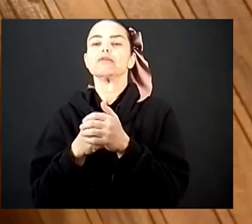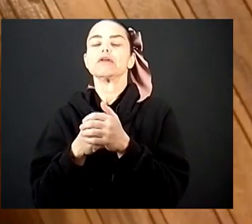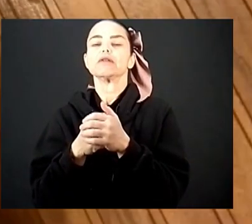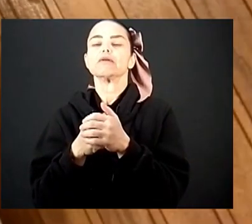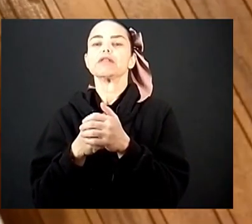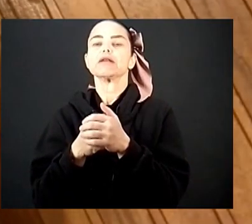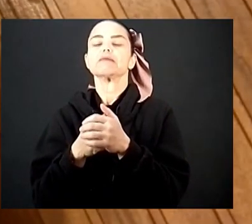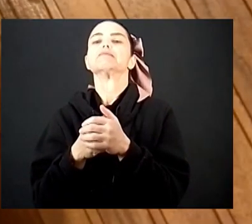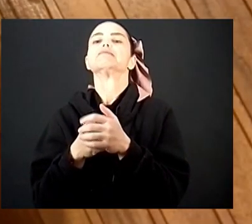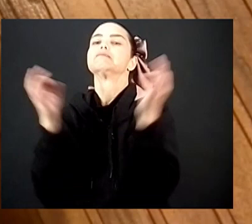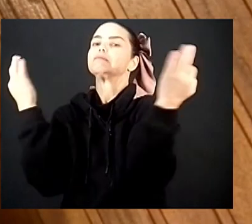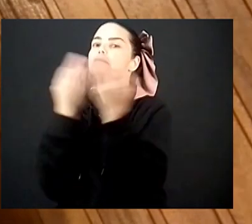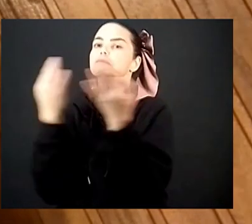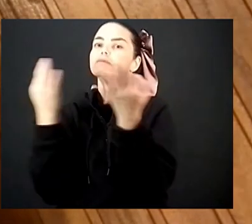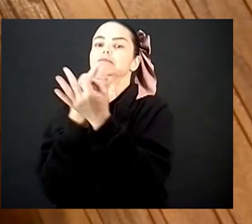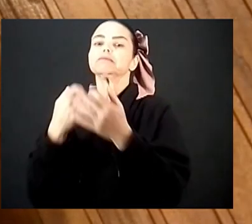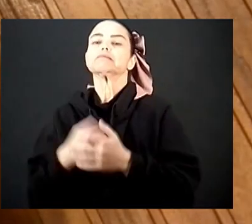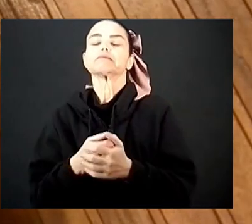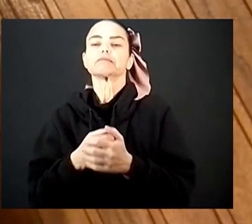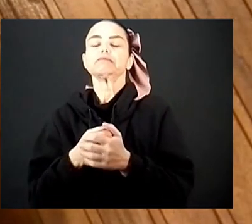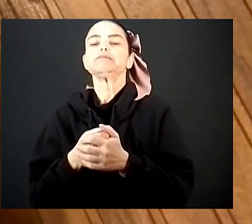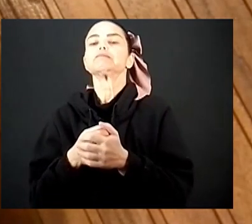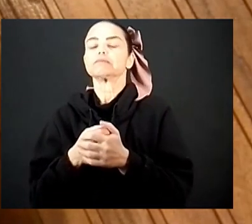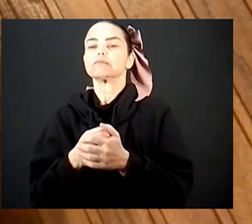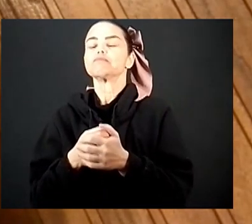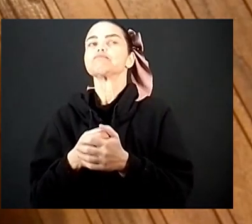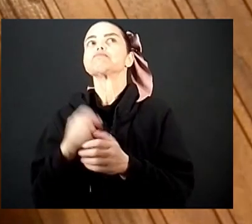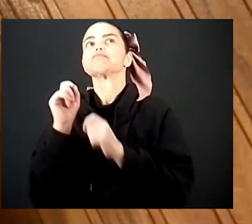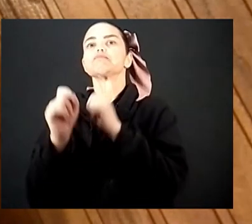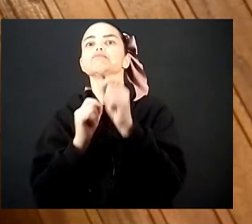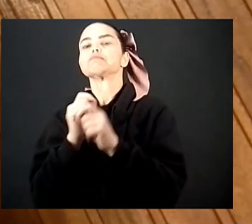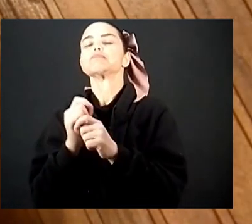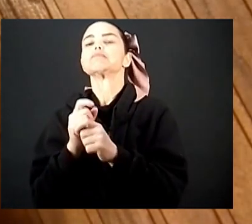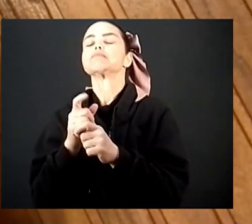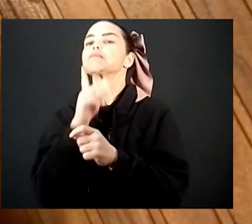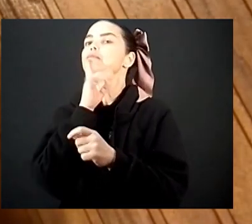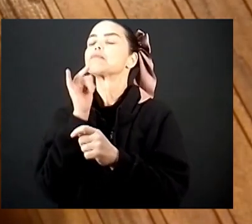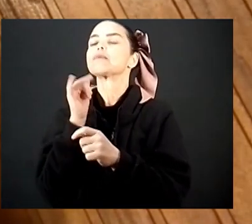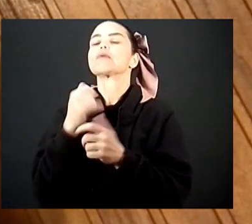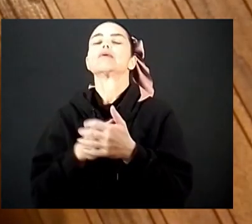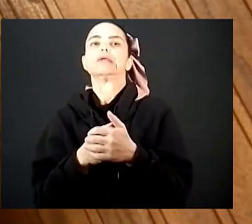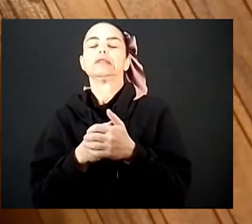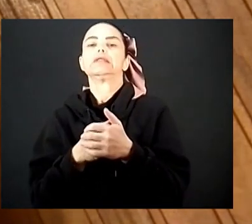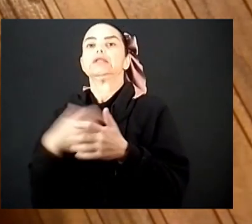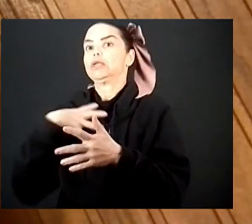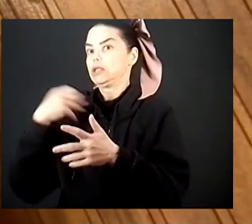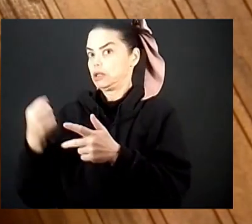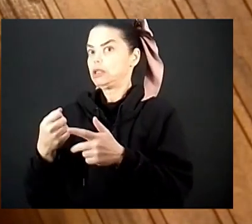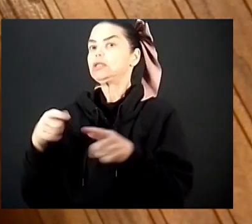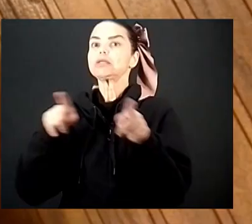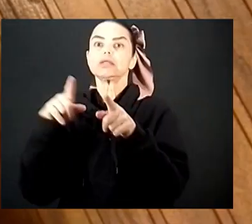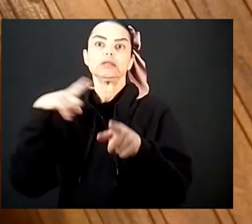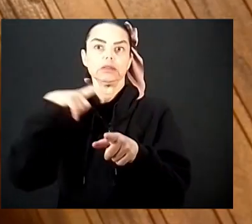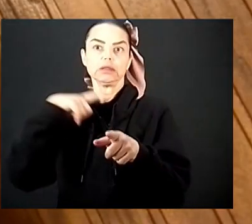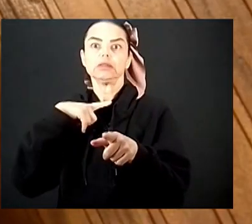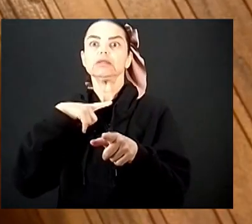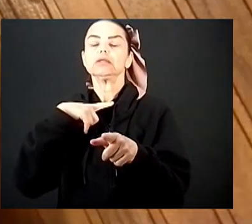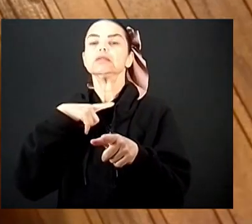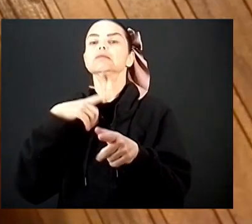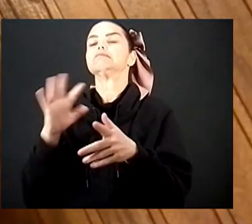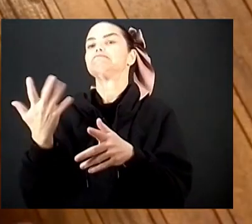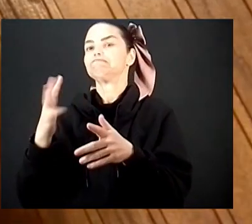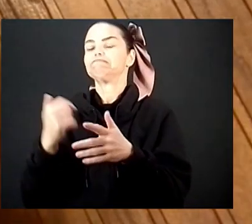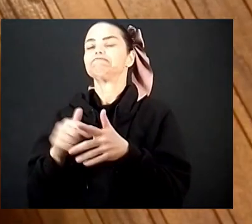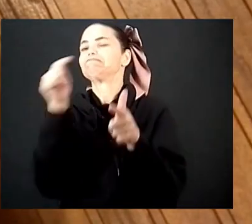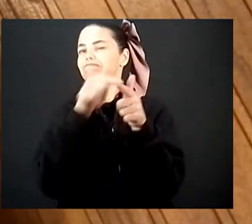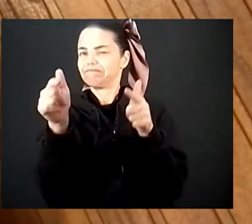perfeita essa colocação, no sentido de que esses pais foram filhos e que tiveram muito provavelmente